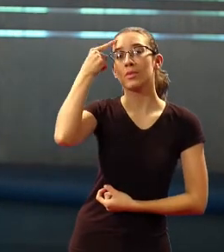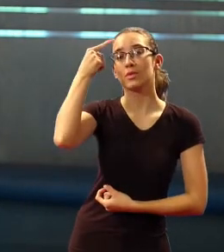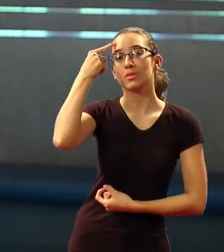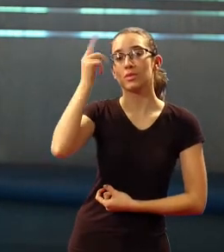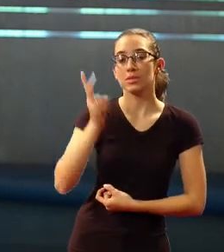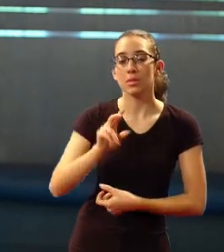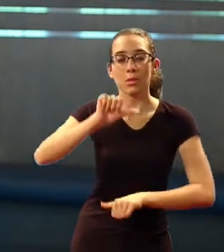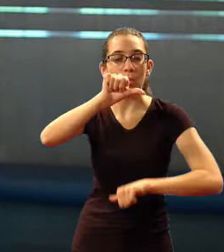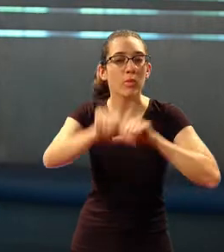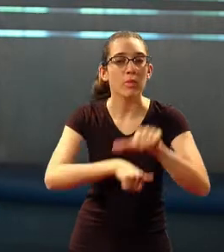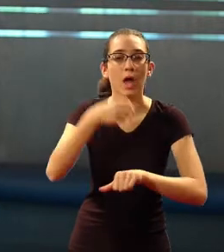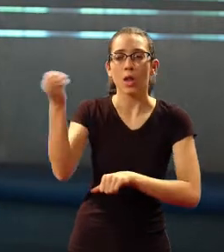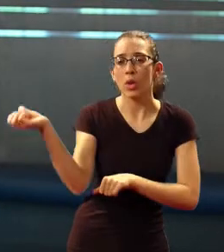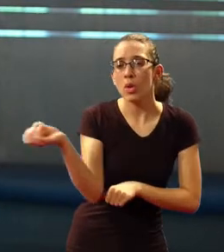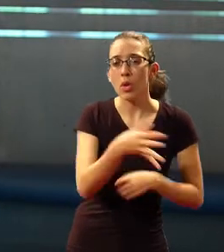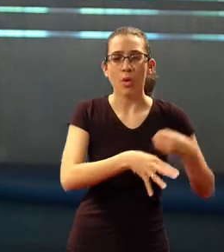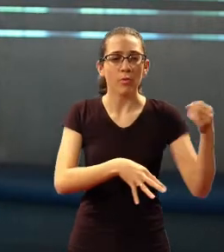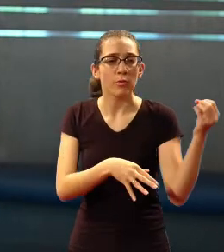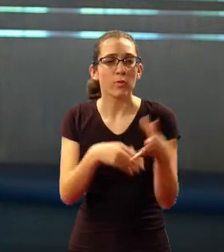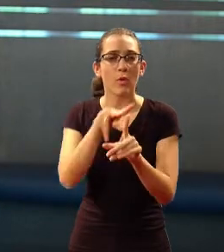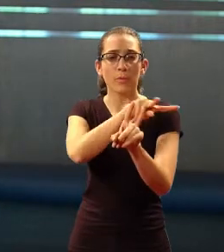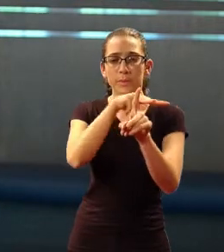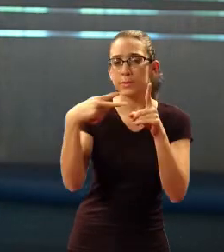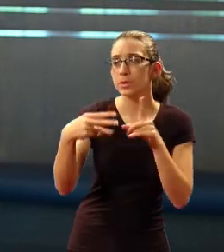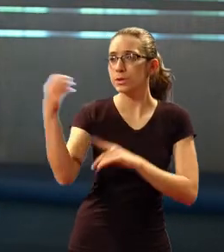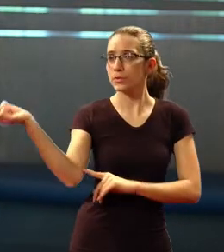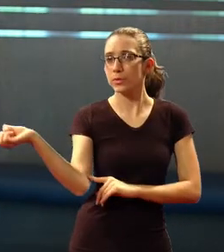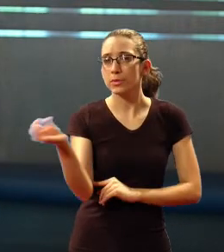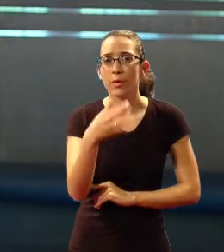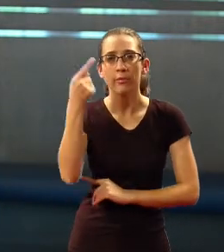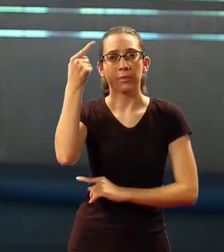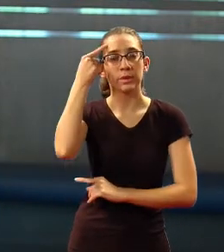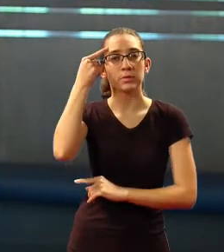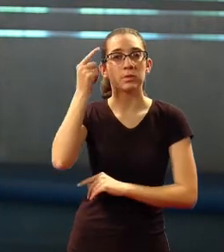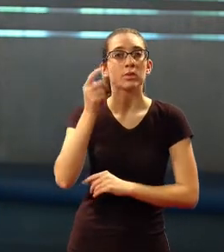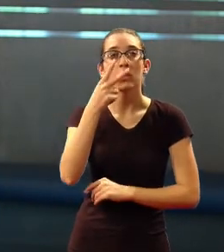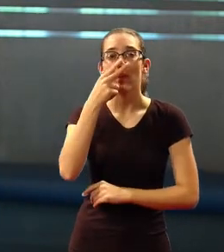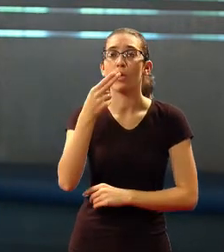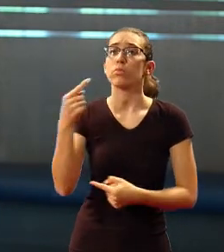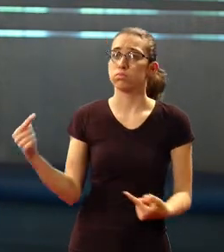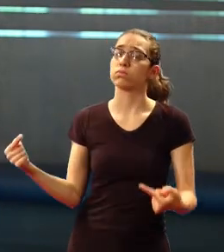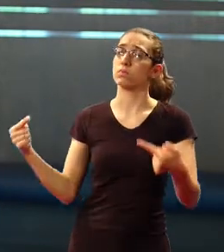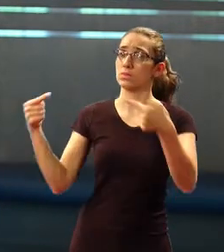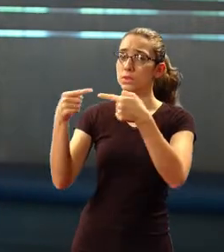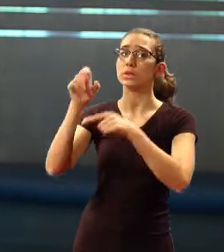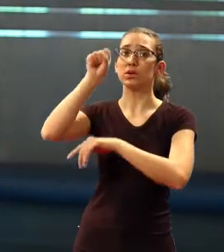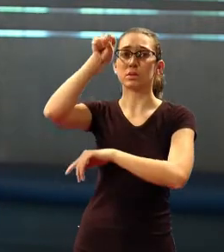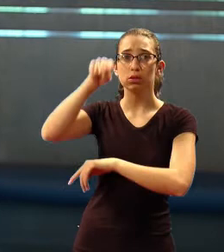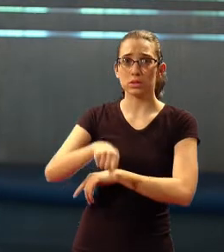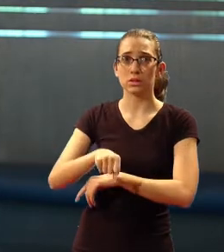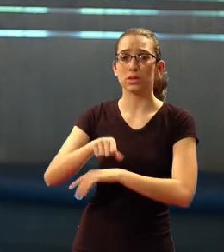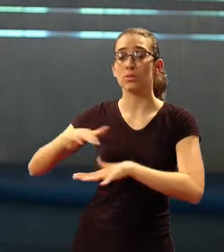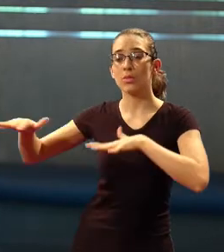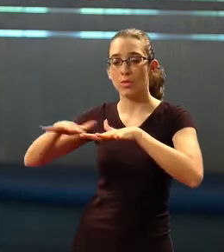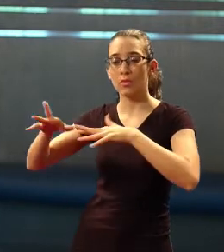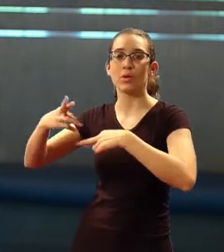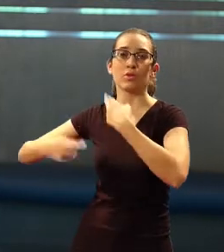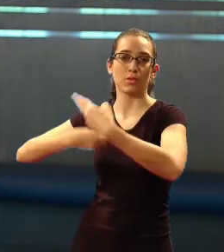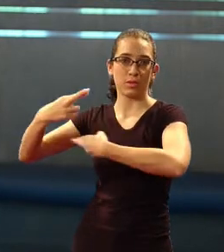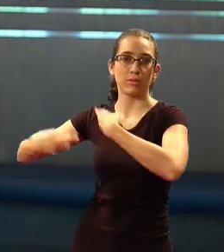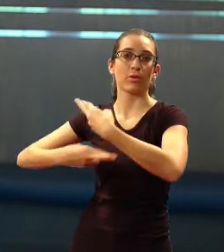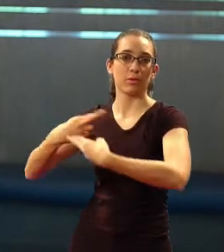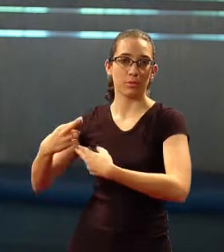o pensamento, renovar as perspectivas, né? Algo extremamente alinhado com o